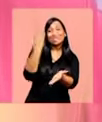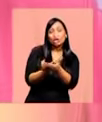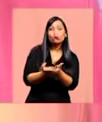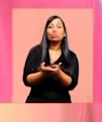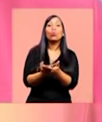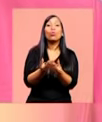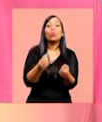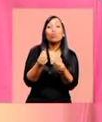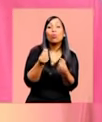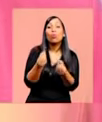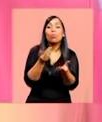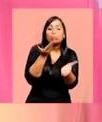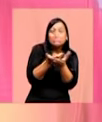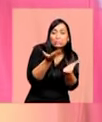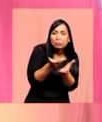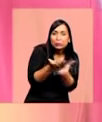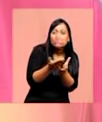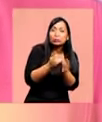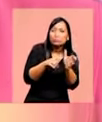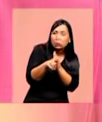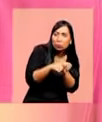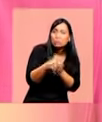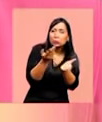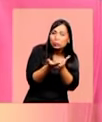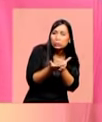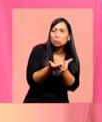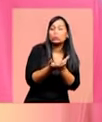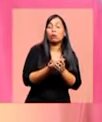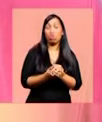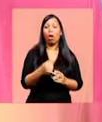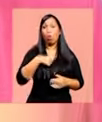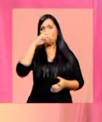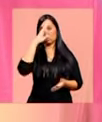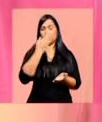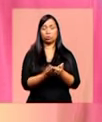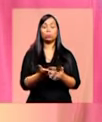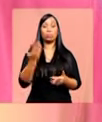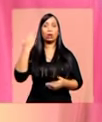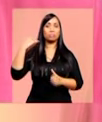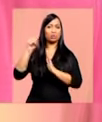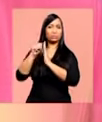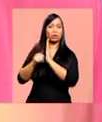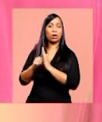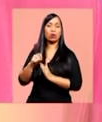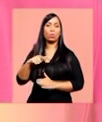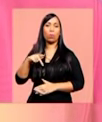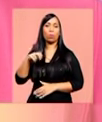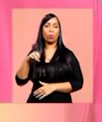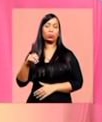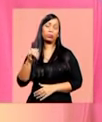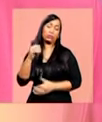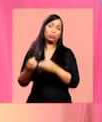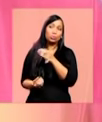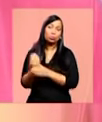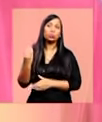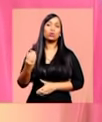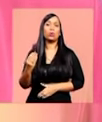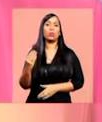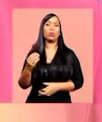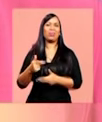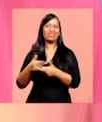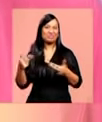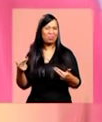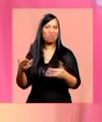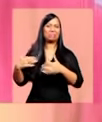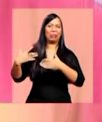científico. Então, eu acredito que o método científico, principalmente depois do começo do século passado, de Karl Popper, que introduziu a falsibilidade,